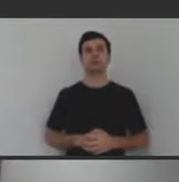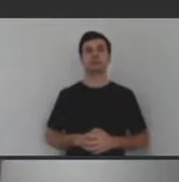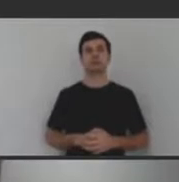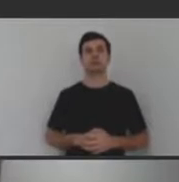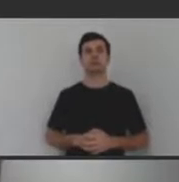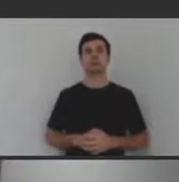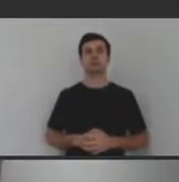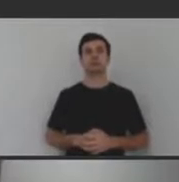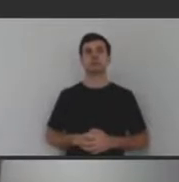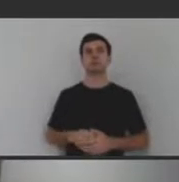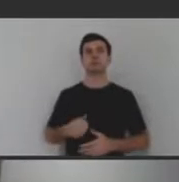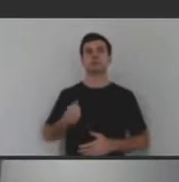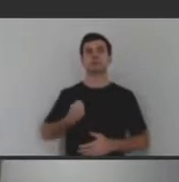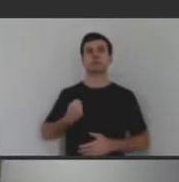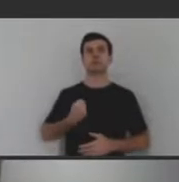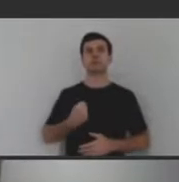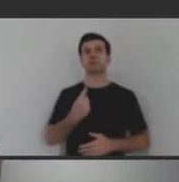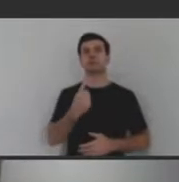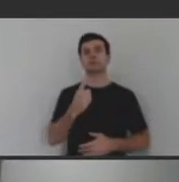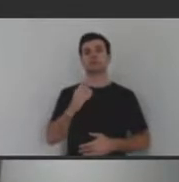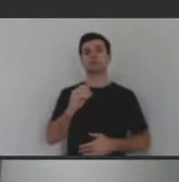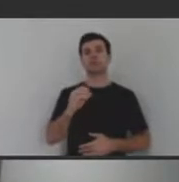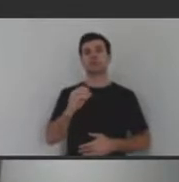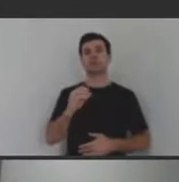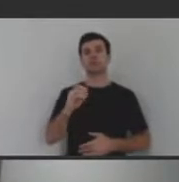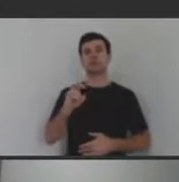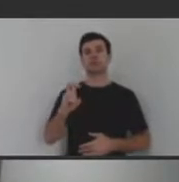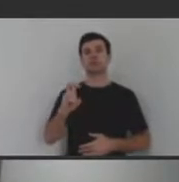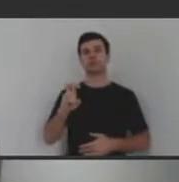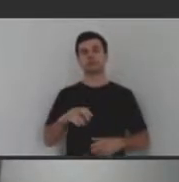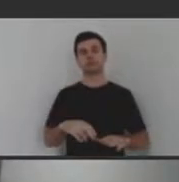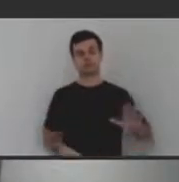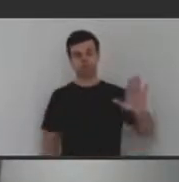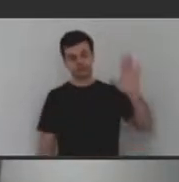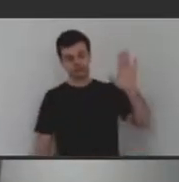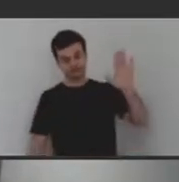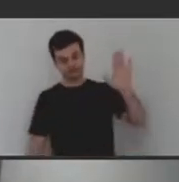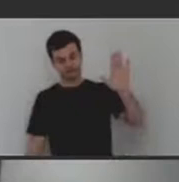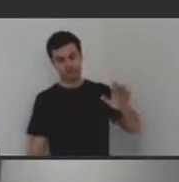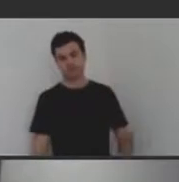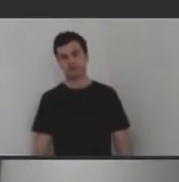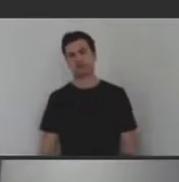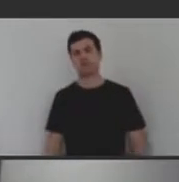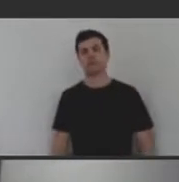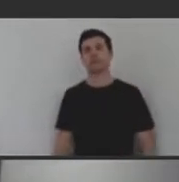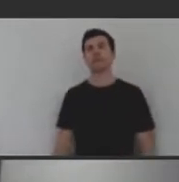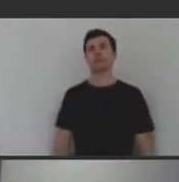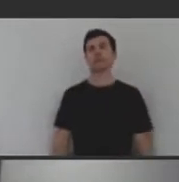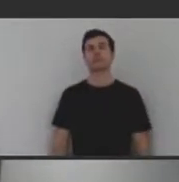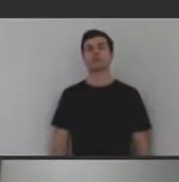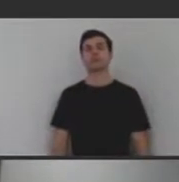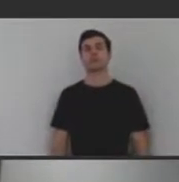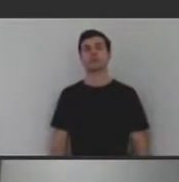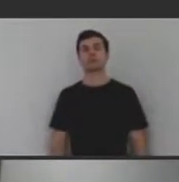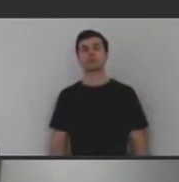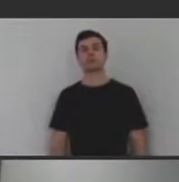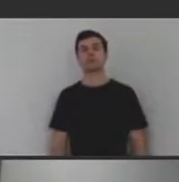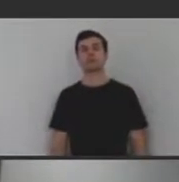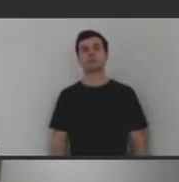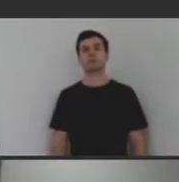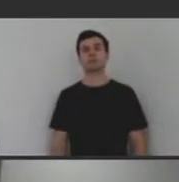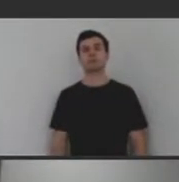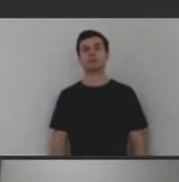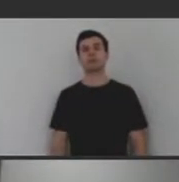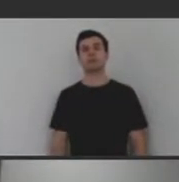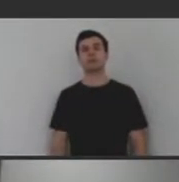número 104 de 2020. Questão de ordem, senhor presidente. Questão de ordem do vereador Sebastião Correia. Eu